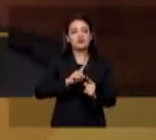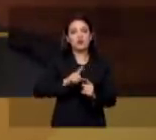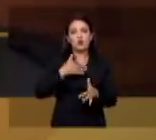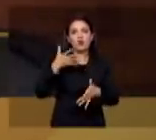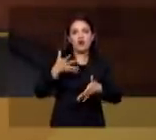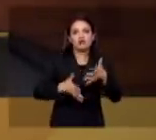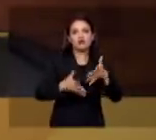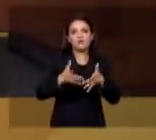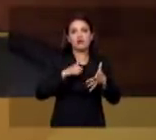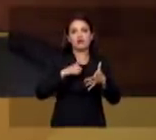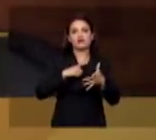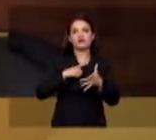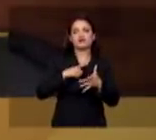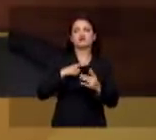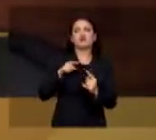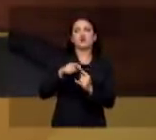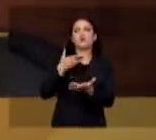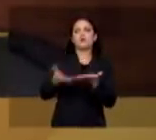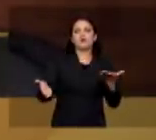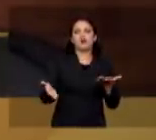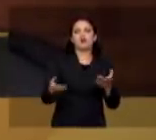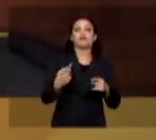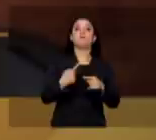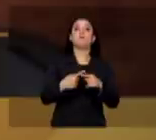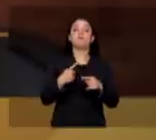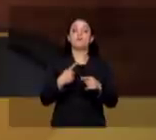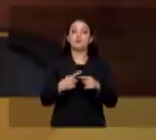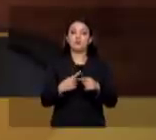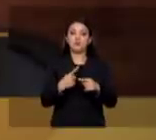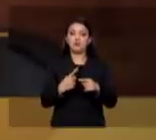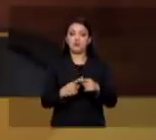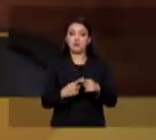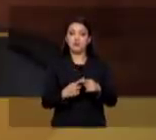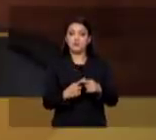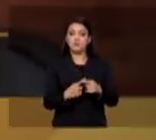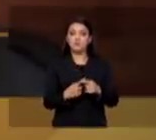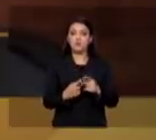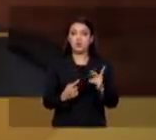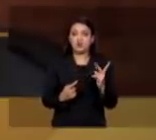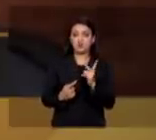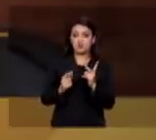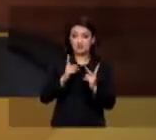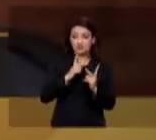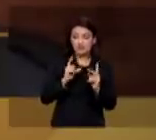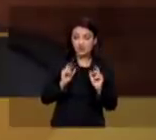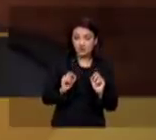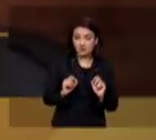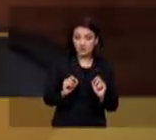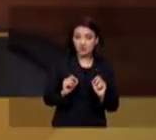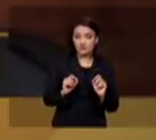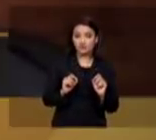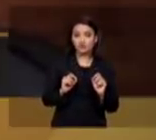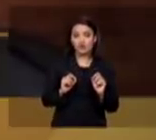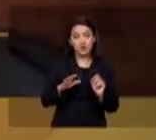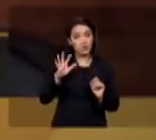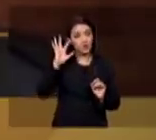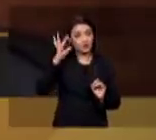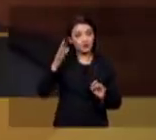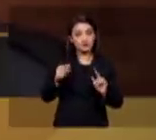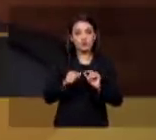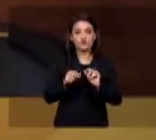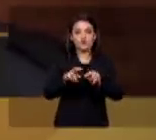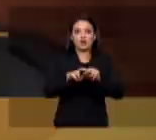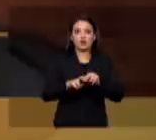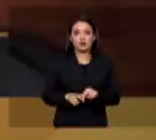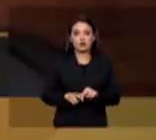Isto porque a cisão das insurgências cuida de legítima opção exercida pela